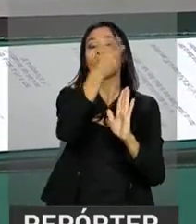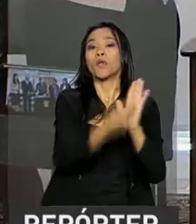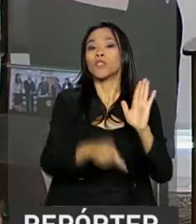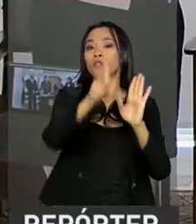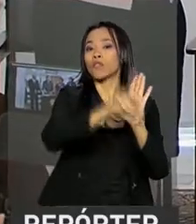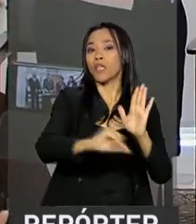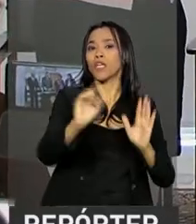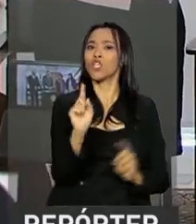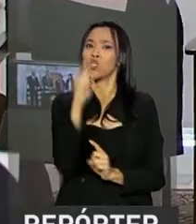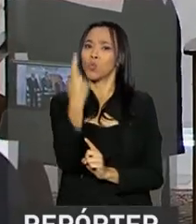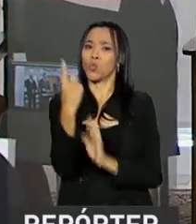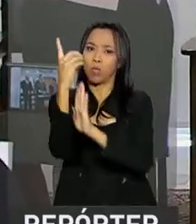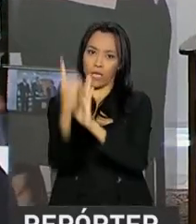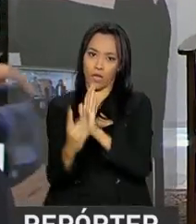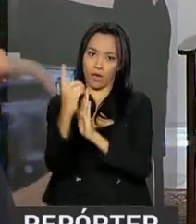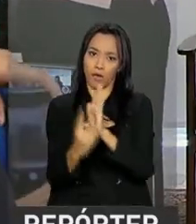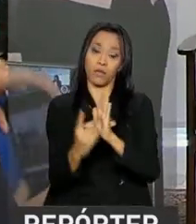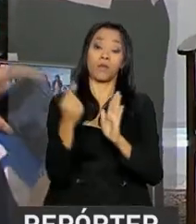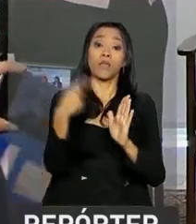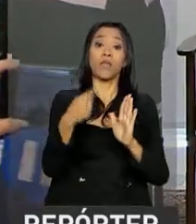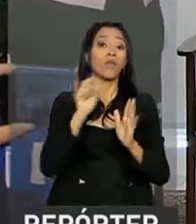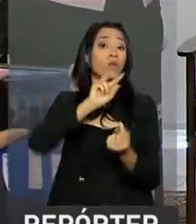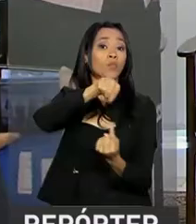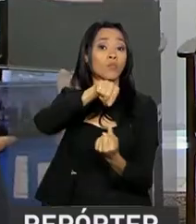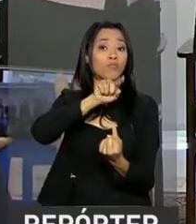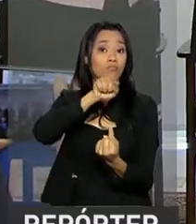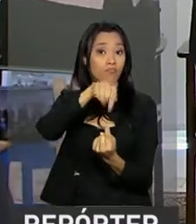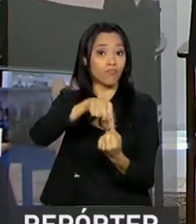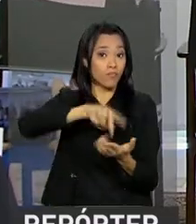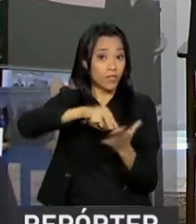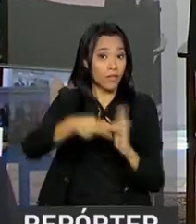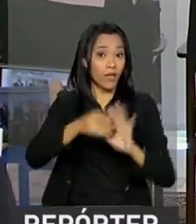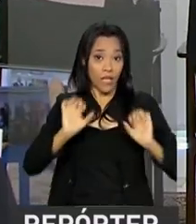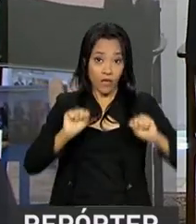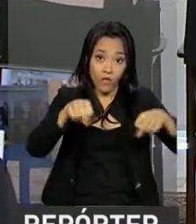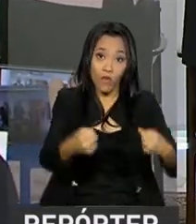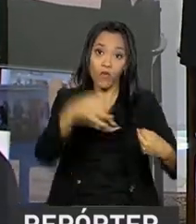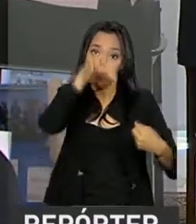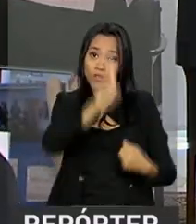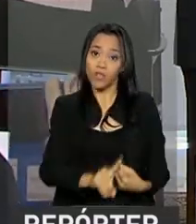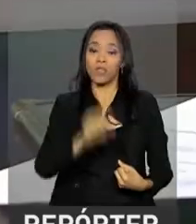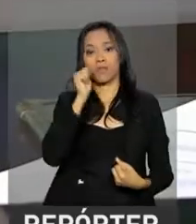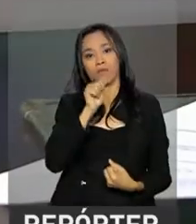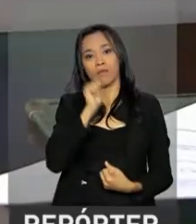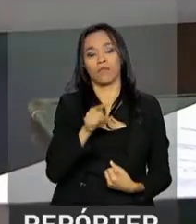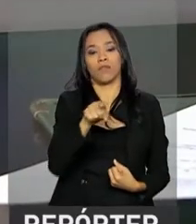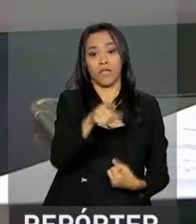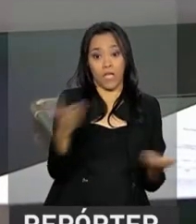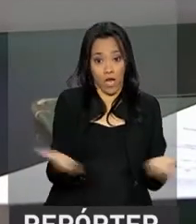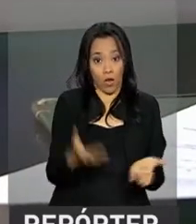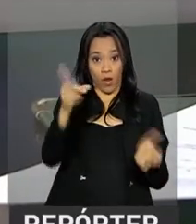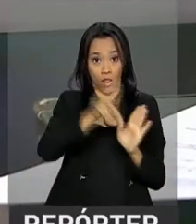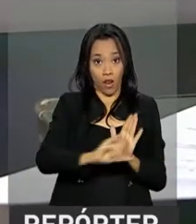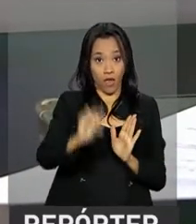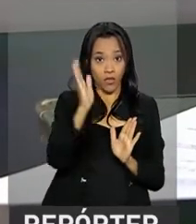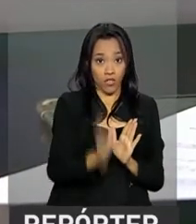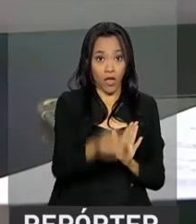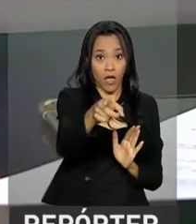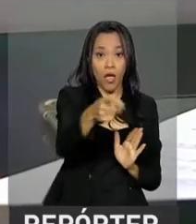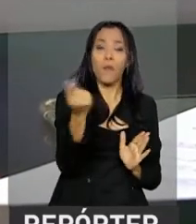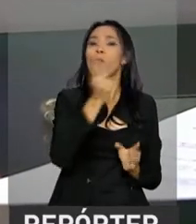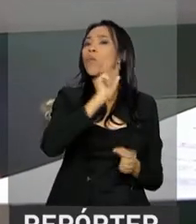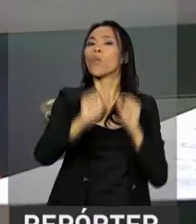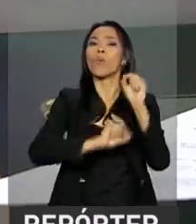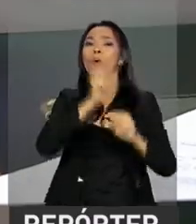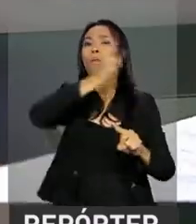que reforçam direitos das mulheres uma das iniciativas que agora vira lei determina a proibição